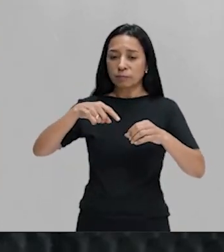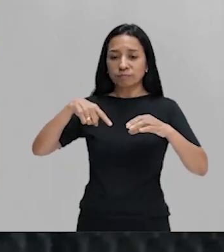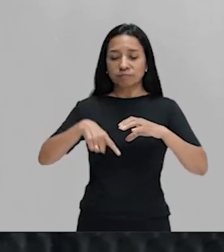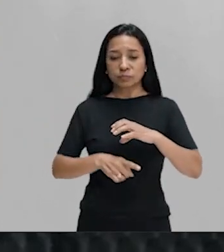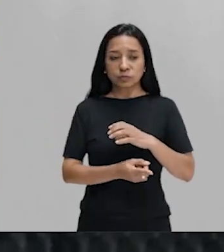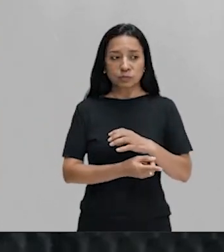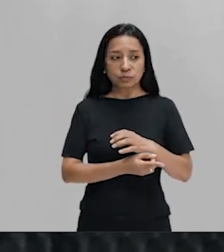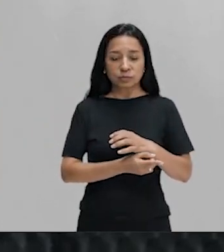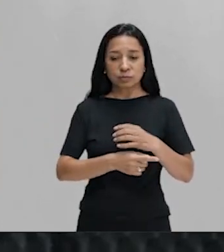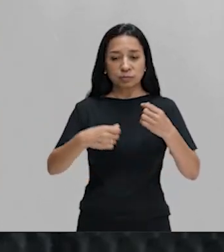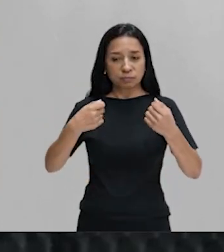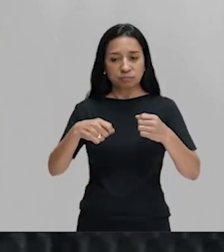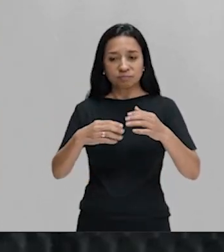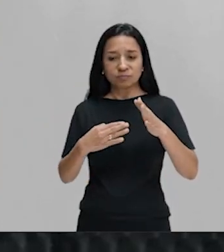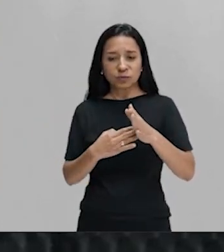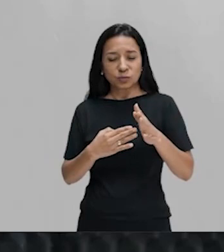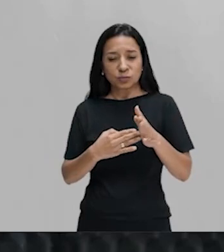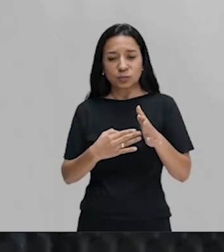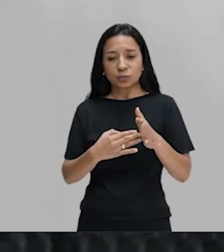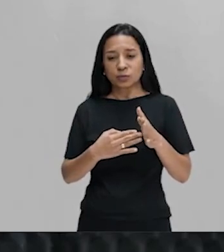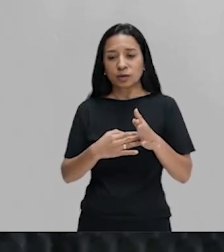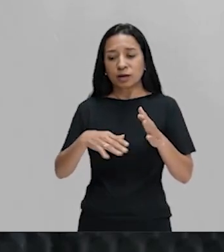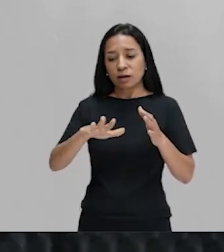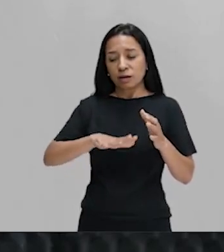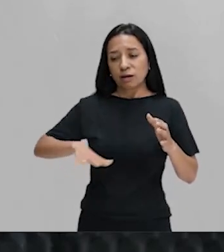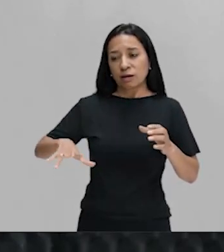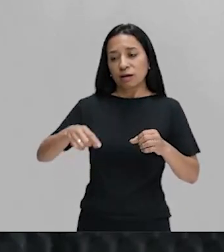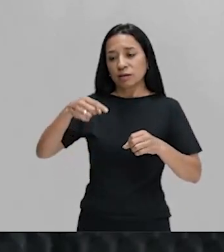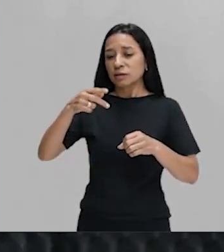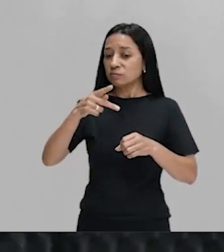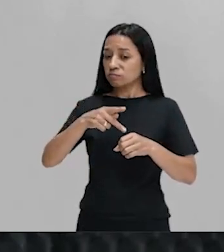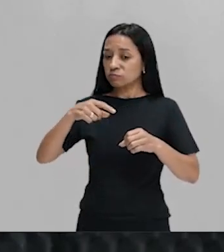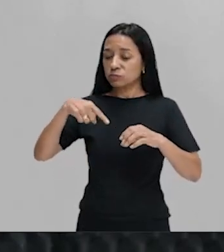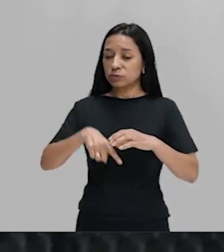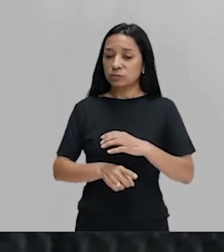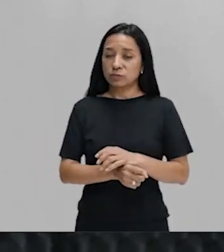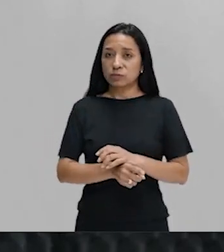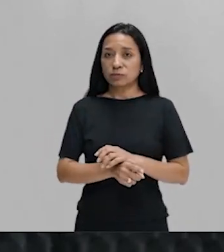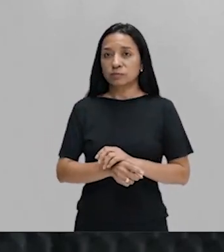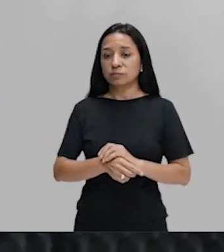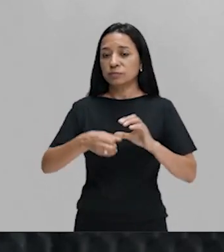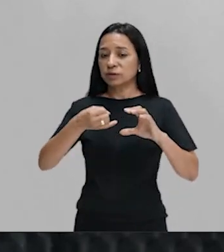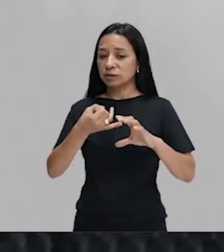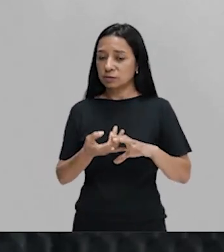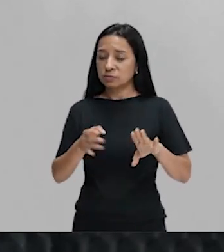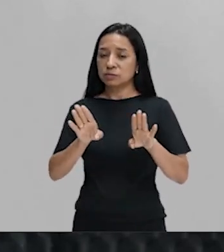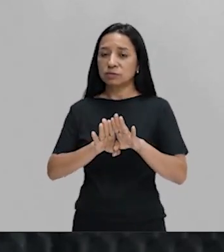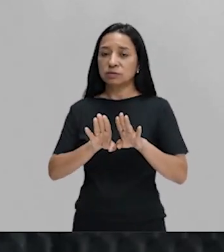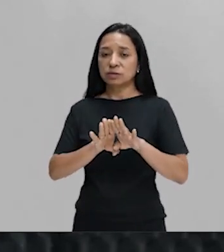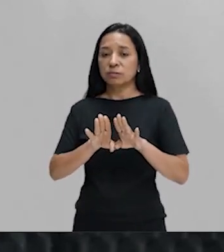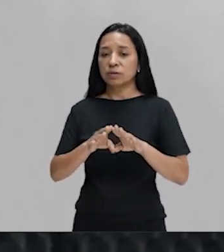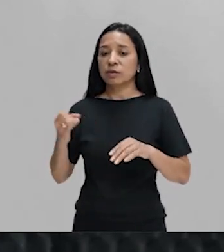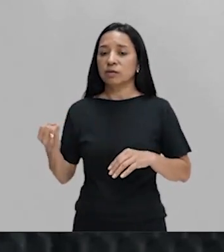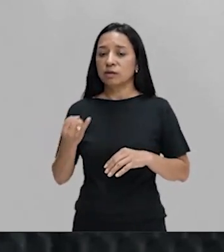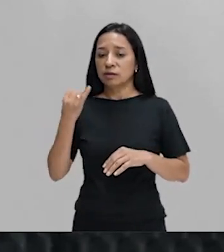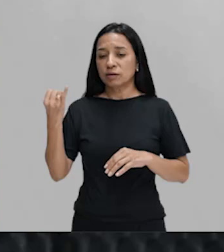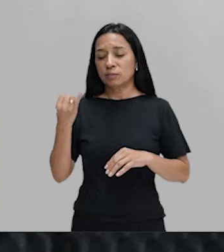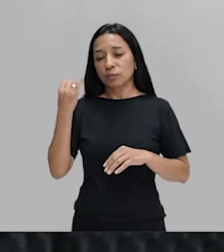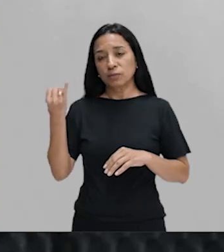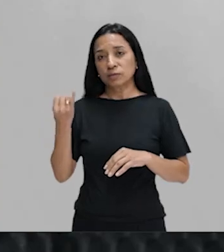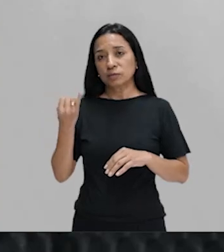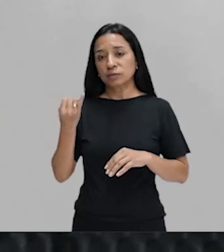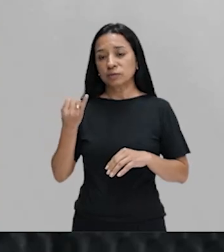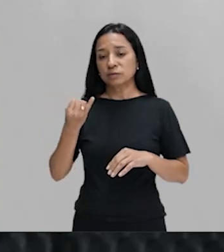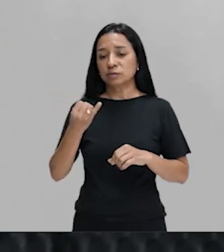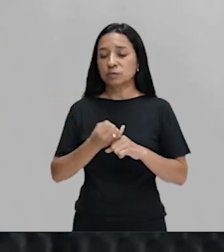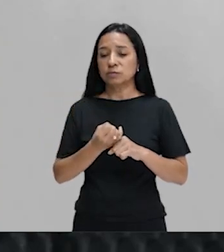controlar áreas de petróleo. Então, esse aspecto também é relevante, é importante quando se fala